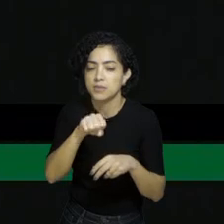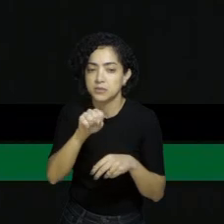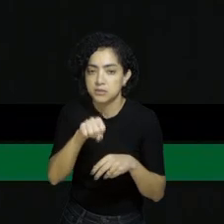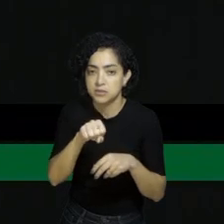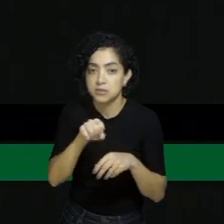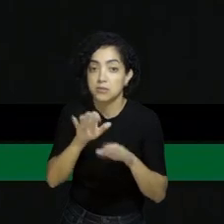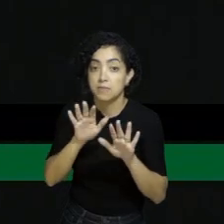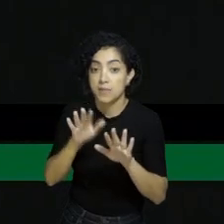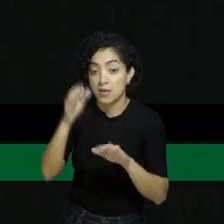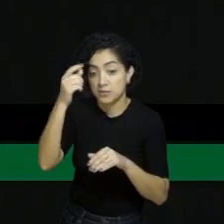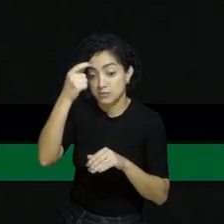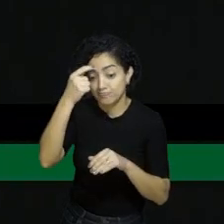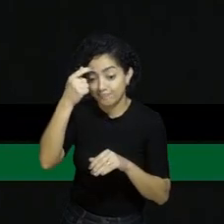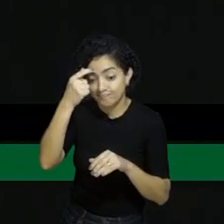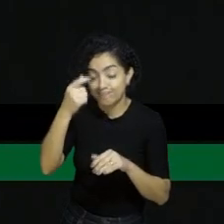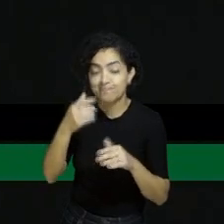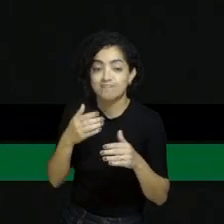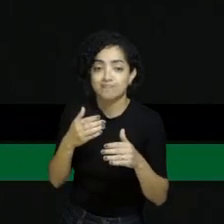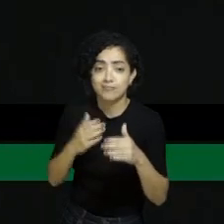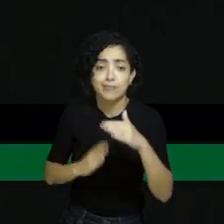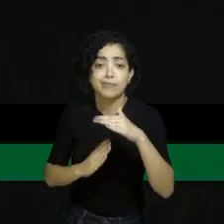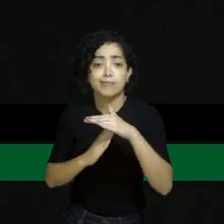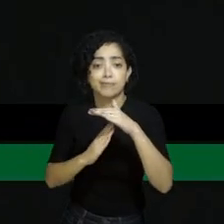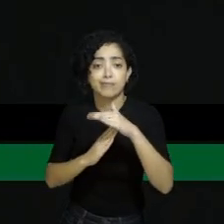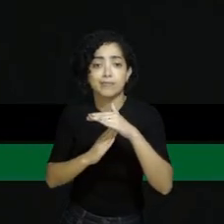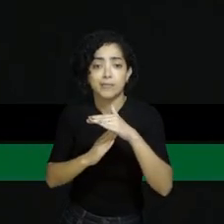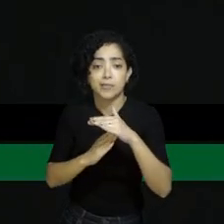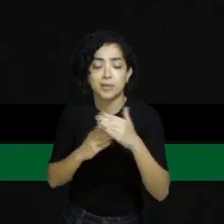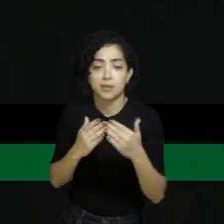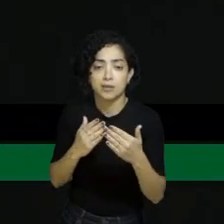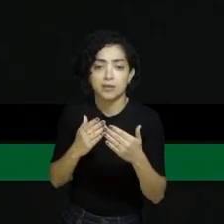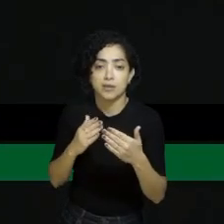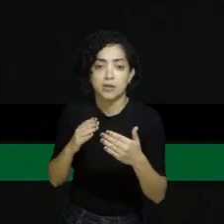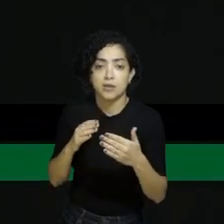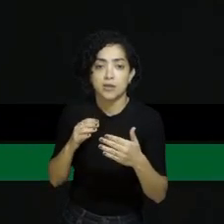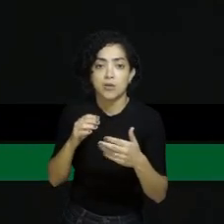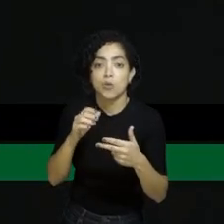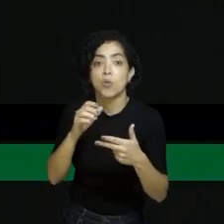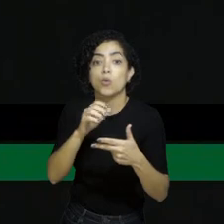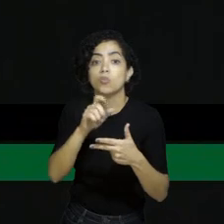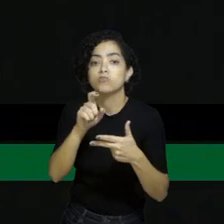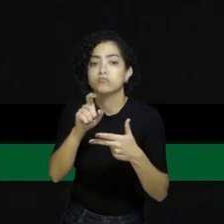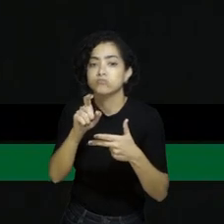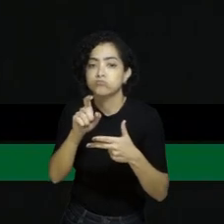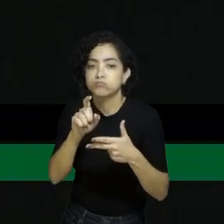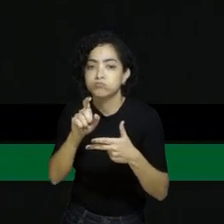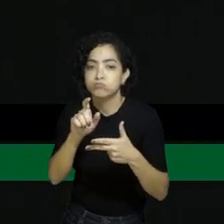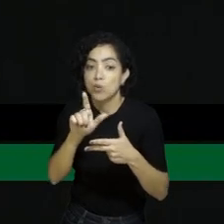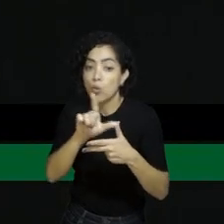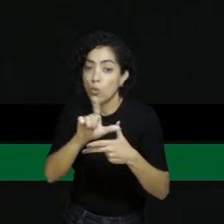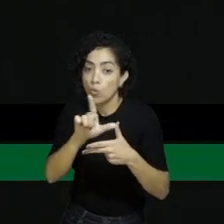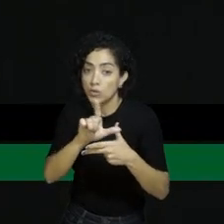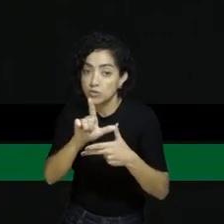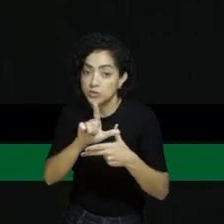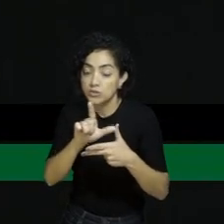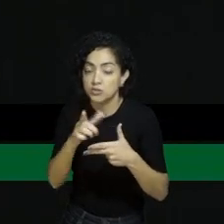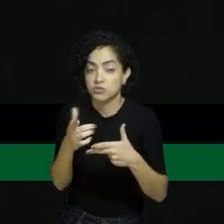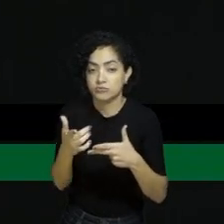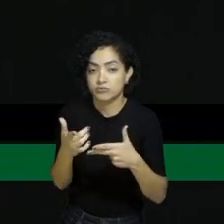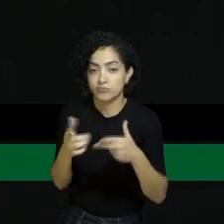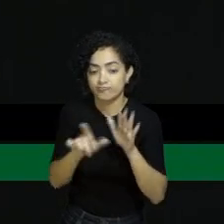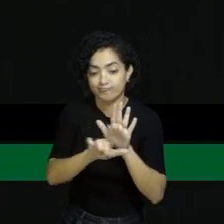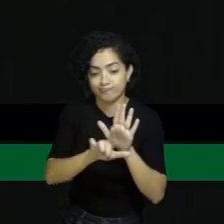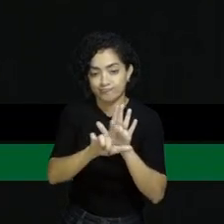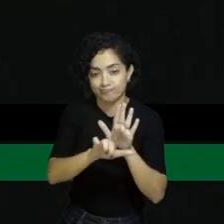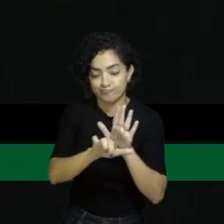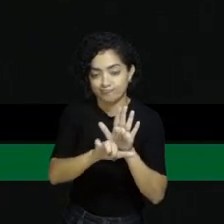estamos cientes das nossas limitações e sabemos qual que é o nosso poder. Se chama poder legislativo, esse não é o poder executivo.